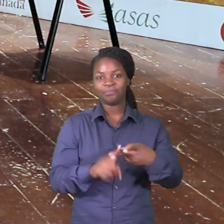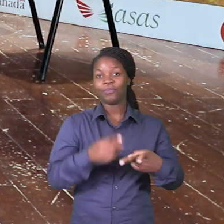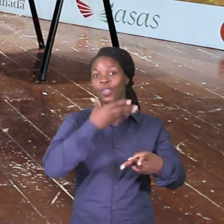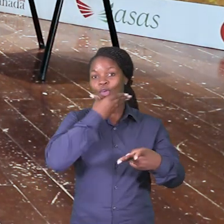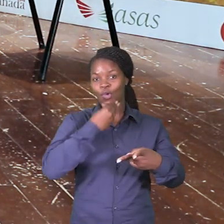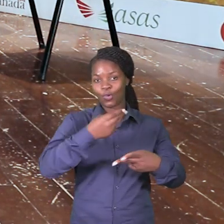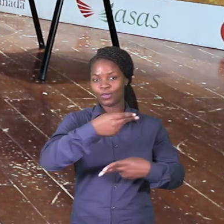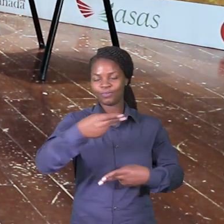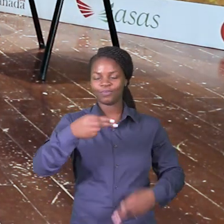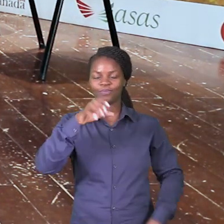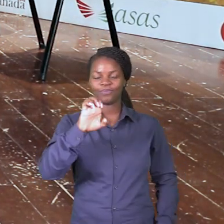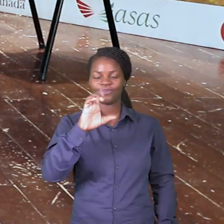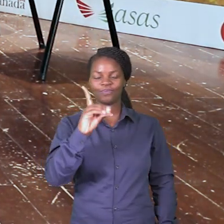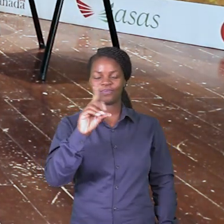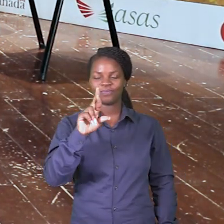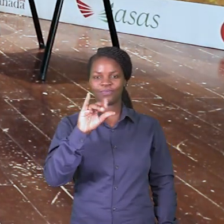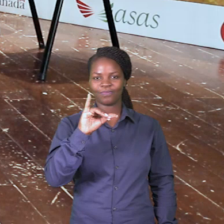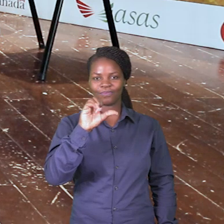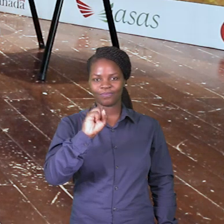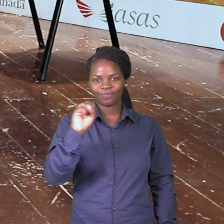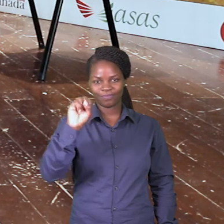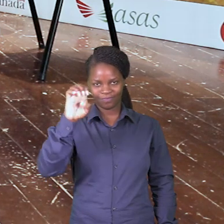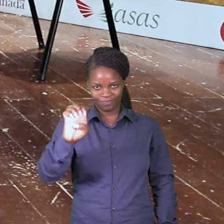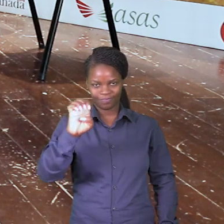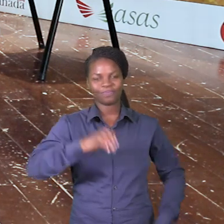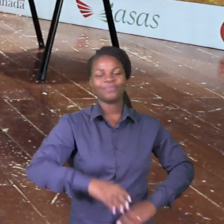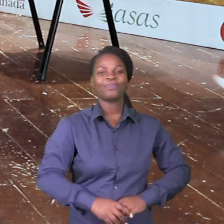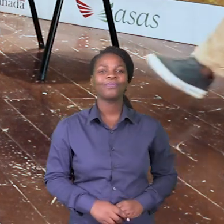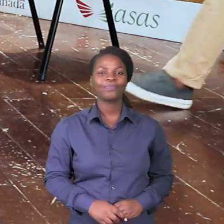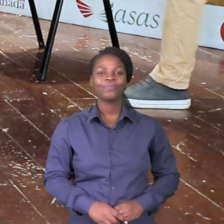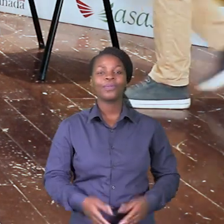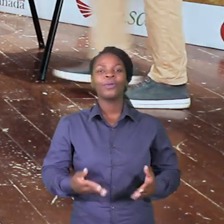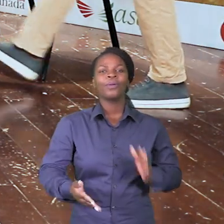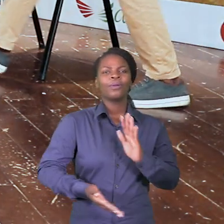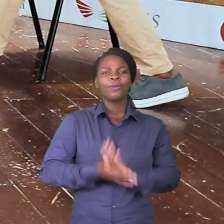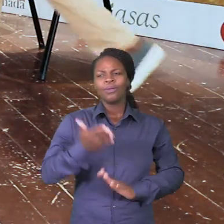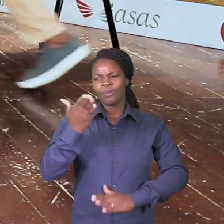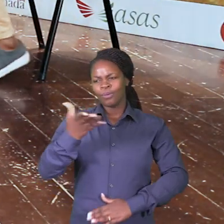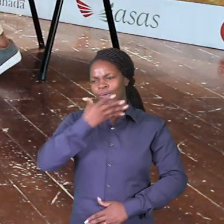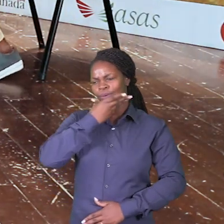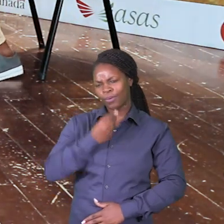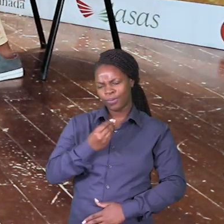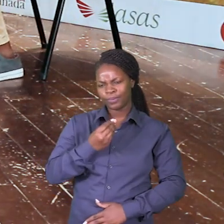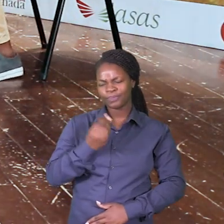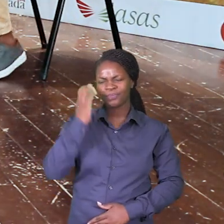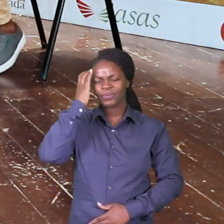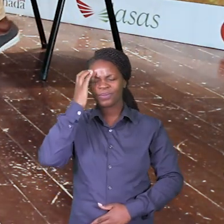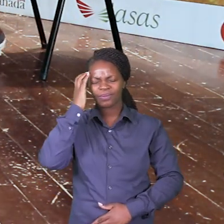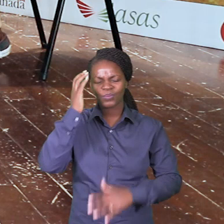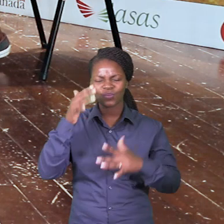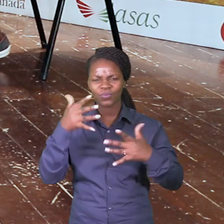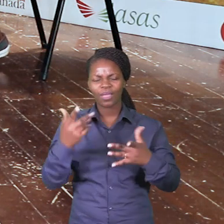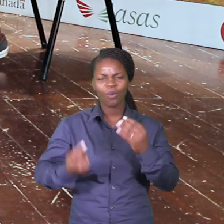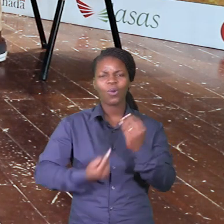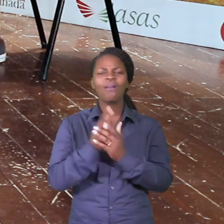nosso convidado é OB é o IDR IDR P também para sentar-se desse lado para começar ID o que é que tu achas